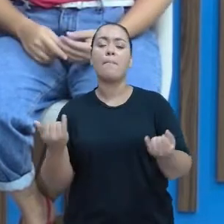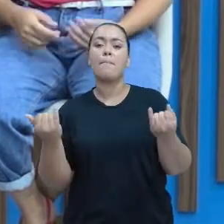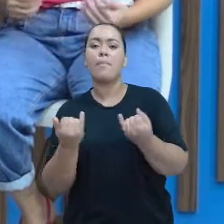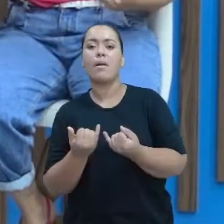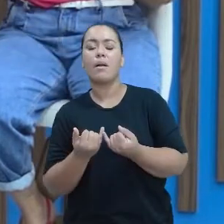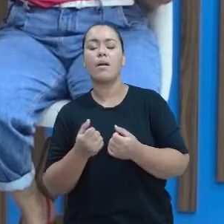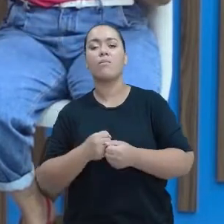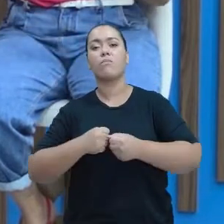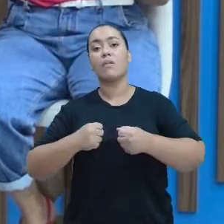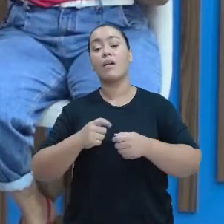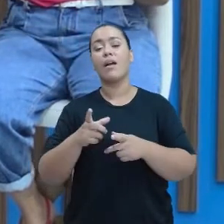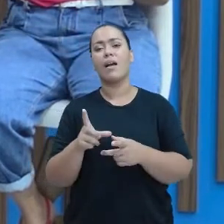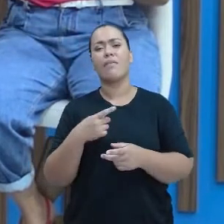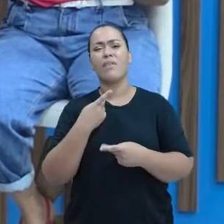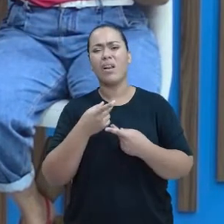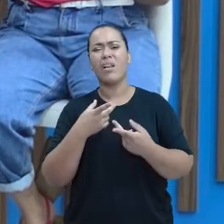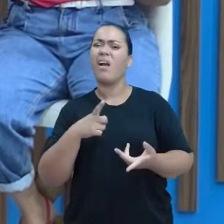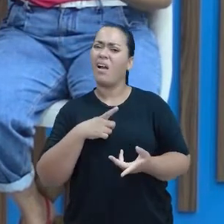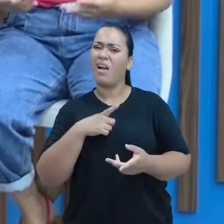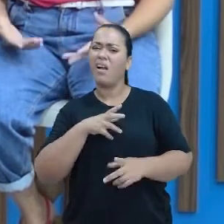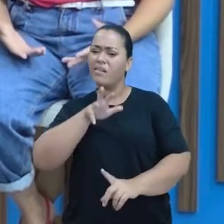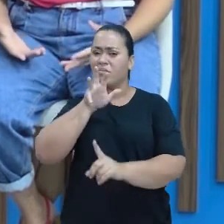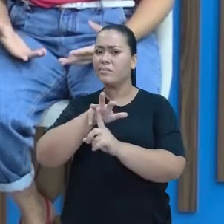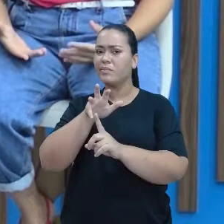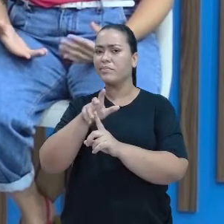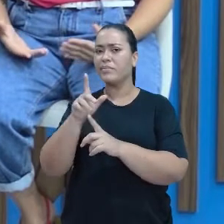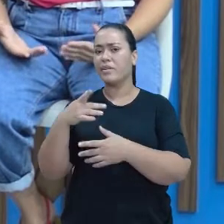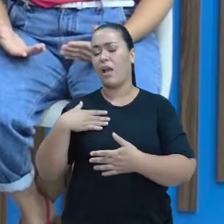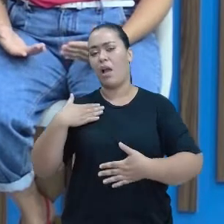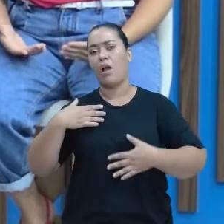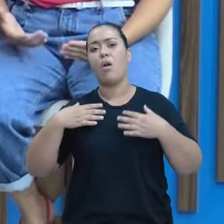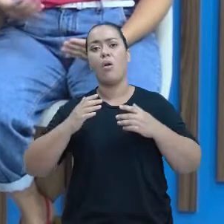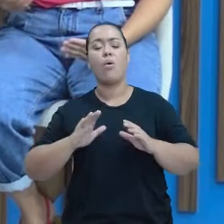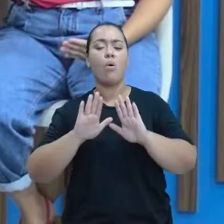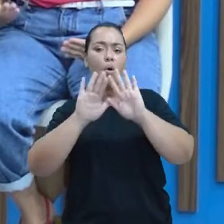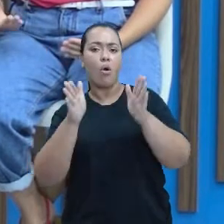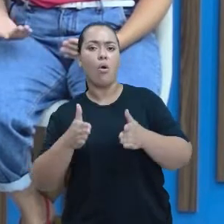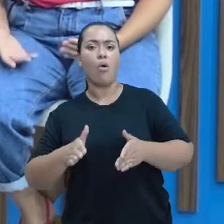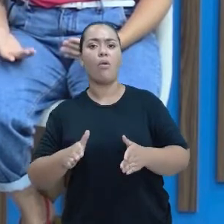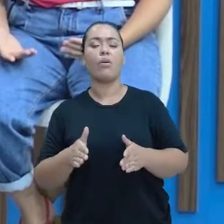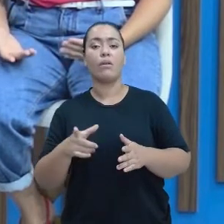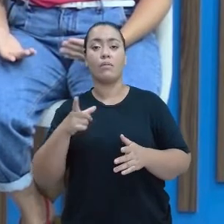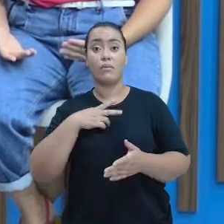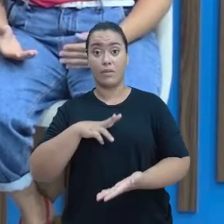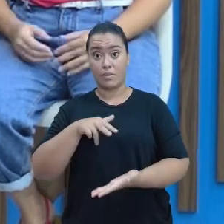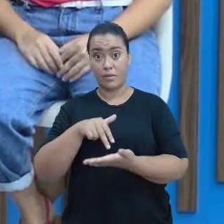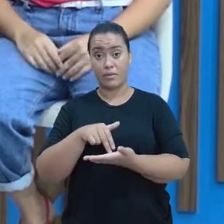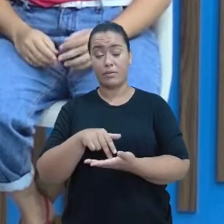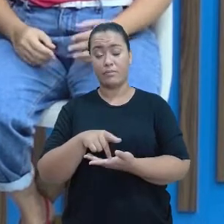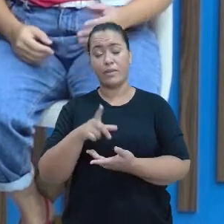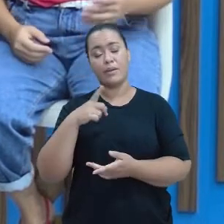melhor. E tem sempre essa pressão estética dentro do jornalismo, principalmente no televisivo.